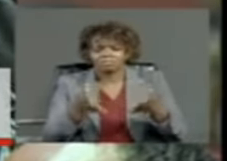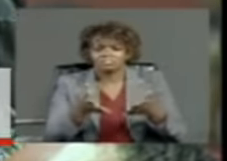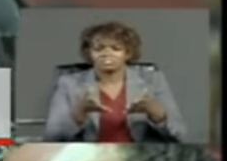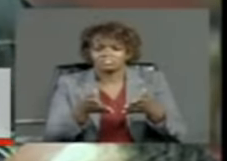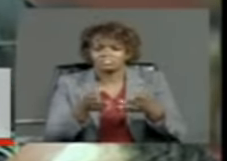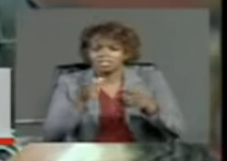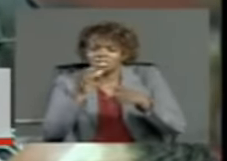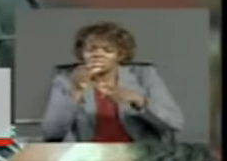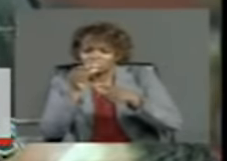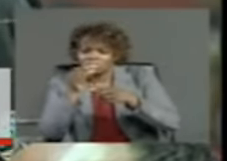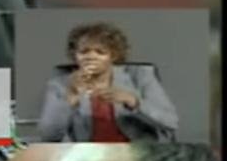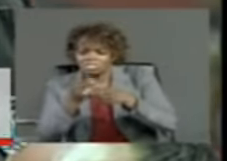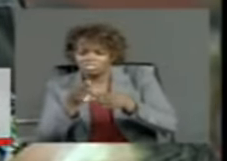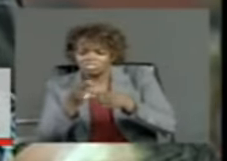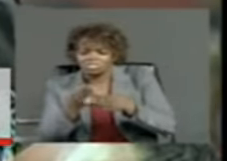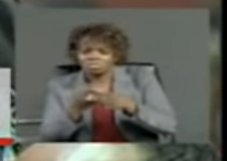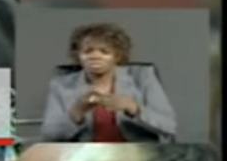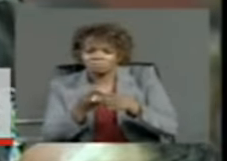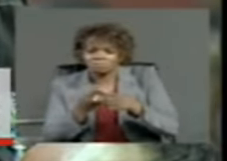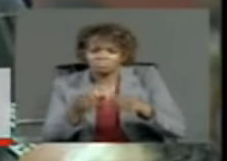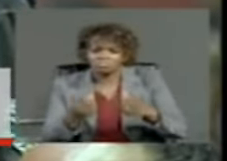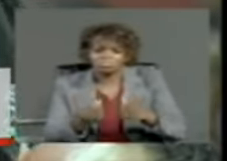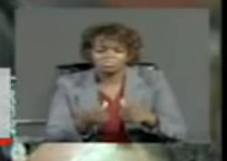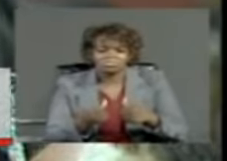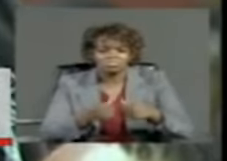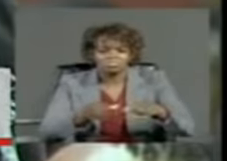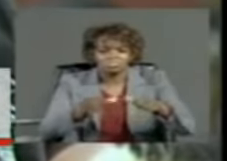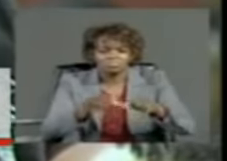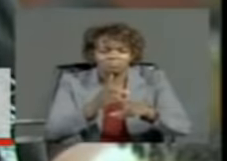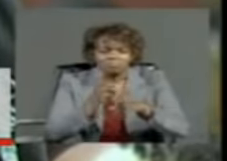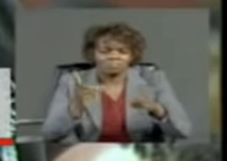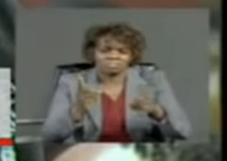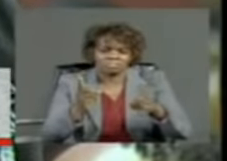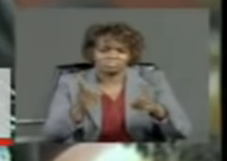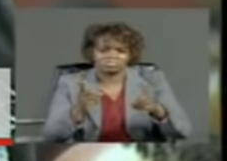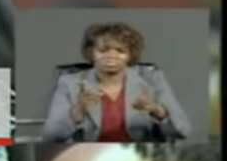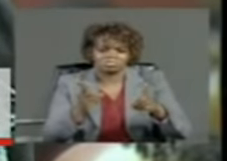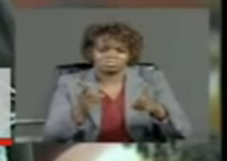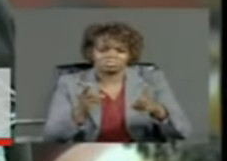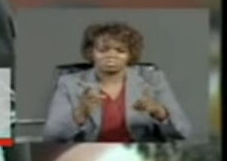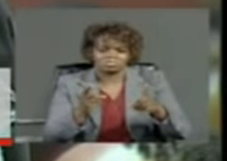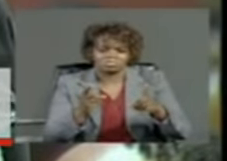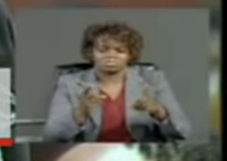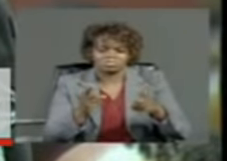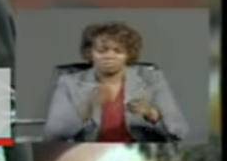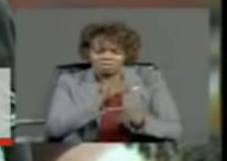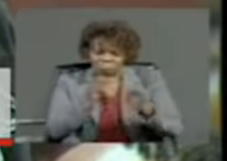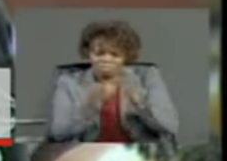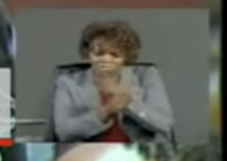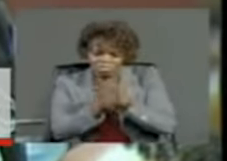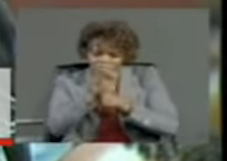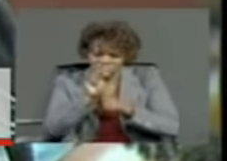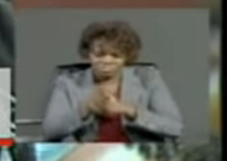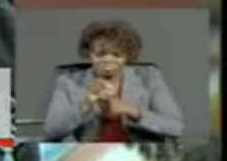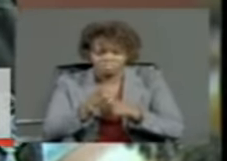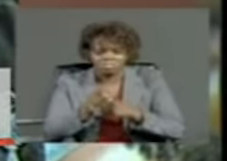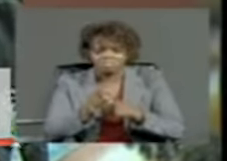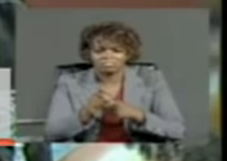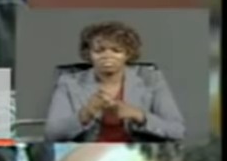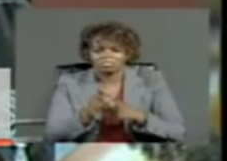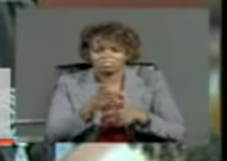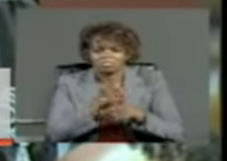É isso que estamos a chamar que é um software desatualizado a tentar resolver os problemas de agora, o que poderá ser